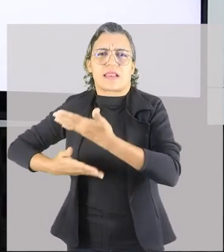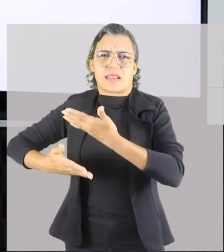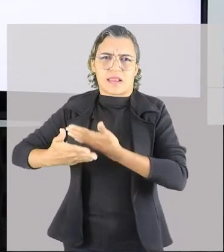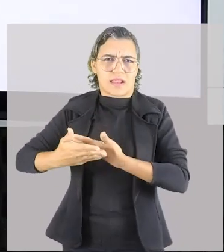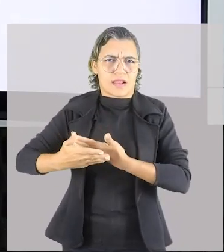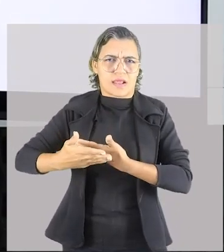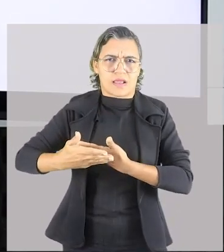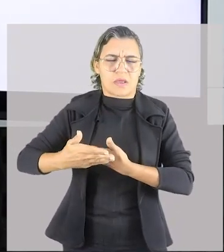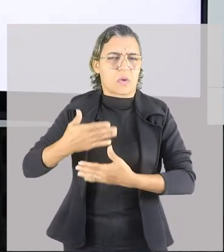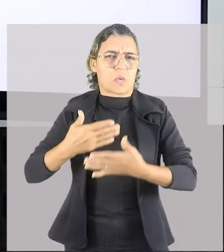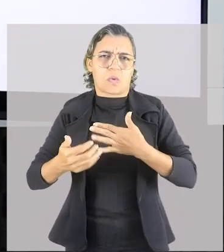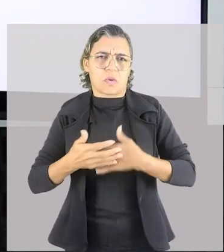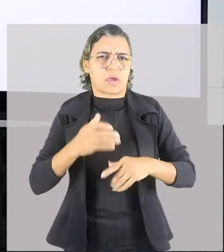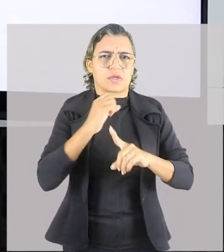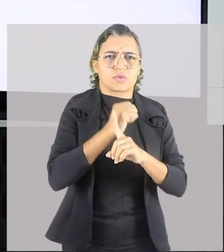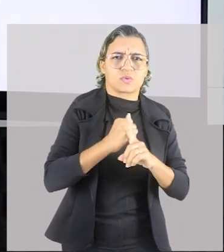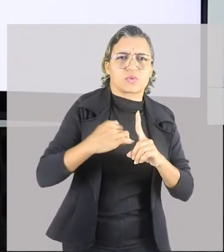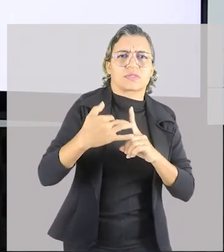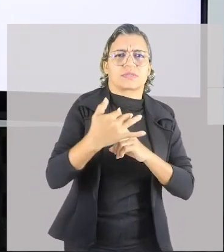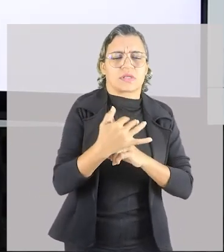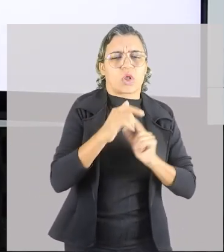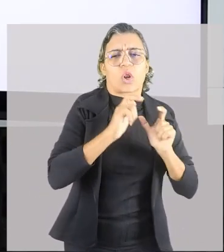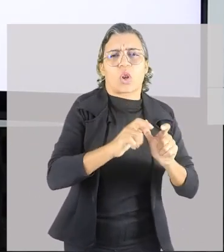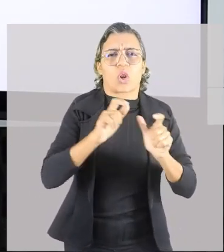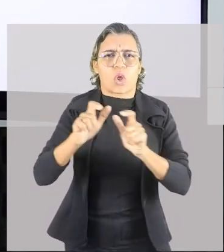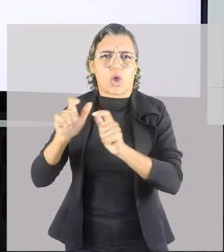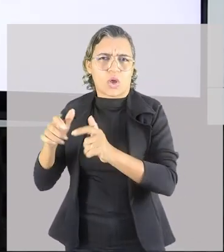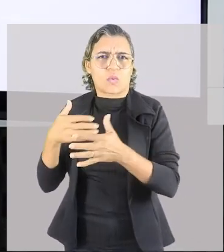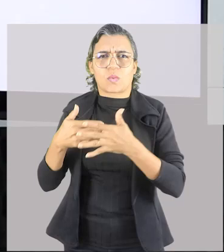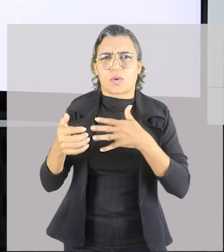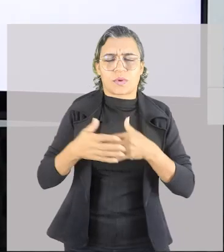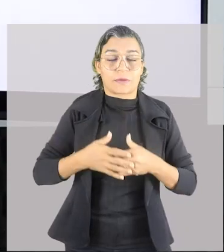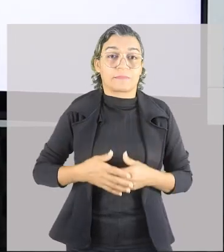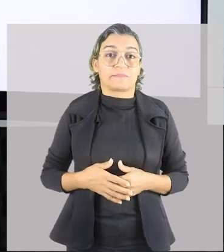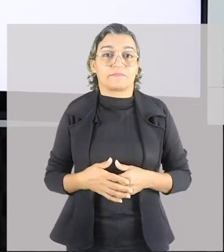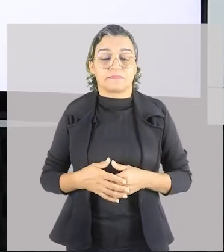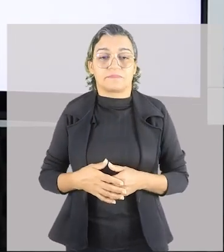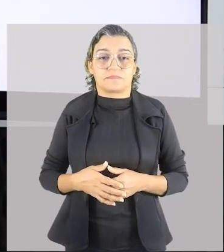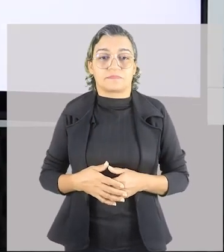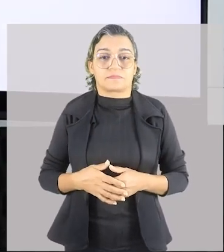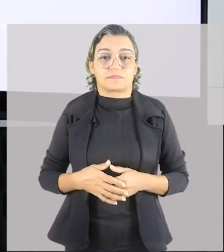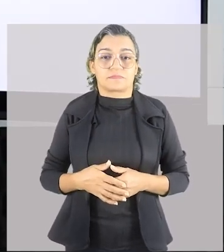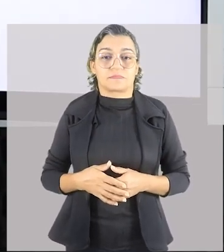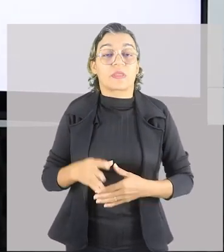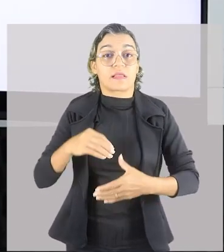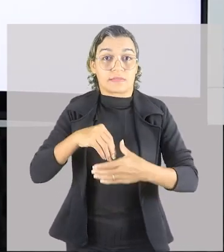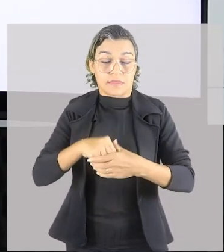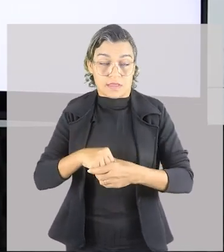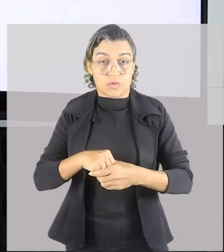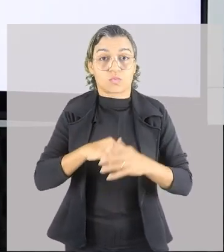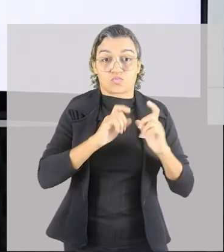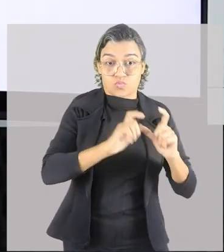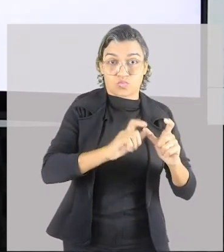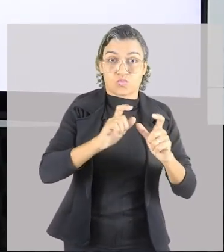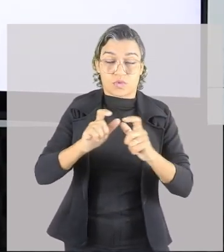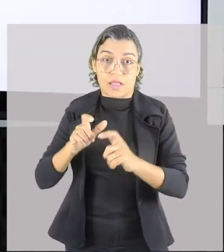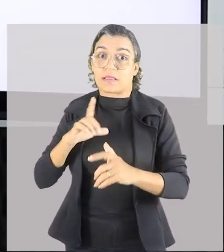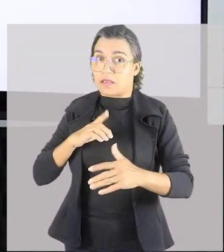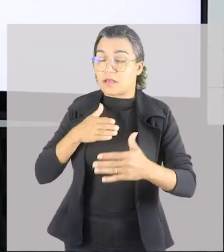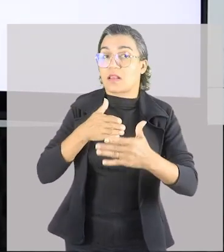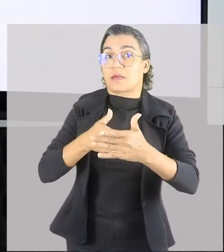qualquer sociedade, em qualquer local. E aí a gente segue. Exercida dentro de determinados